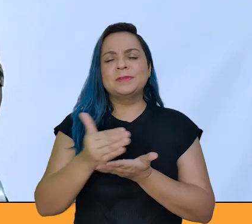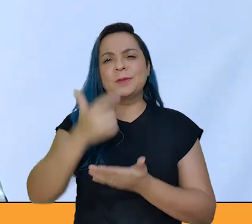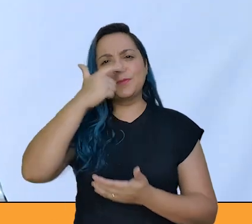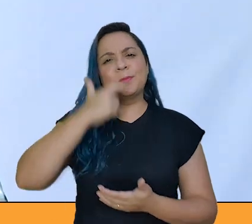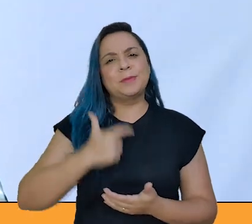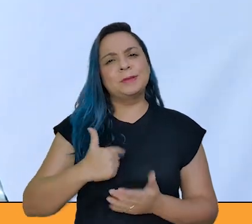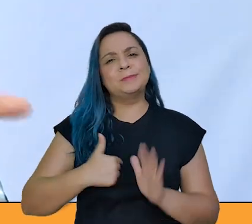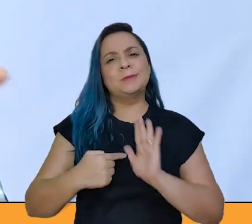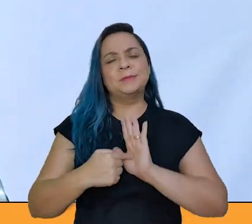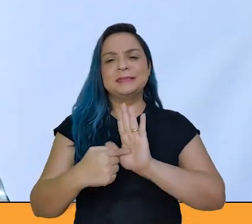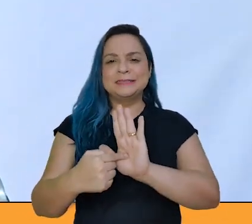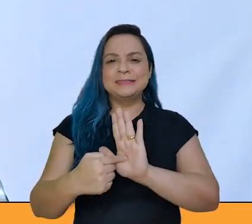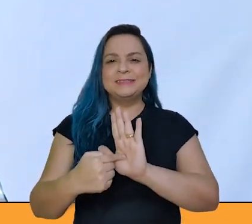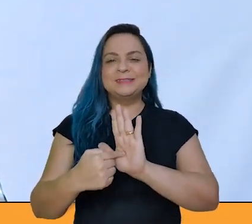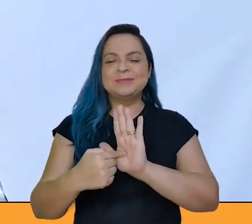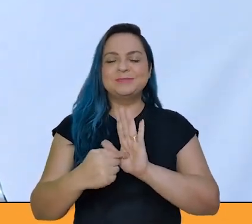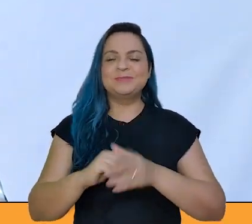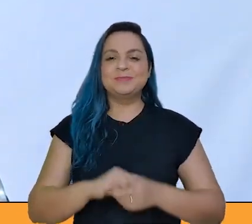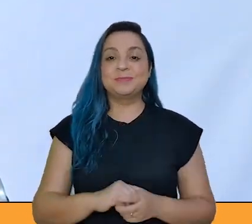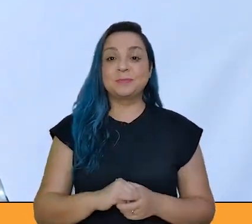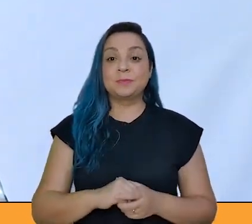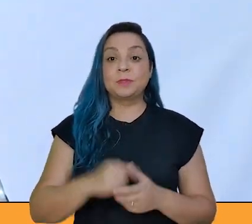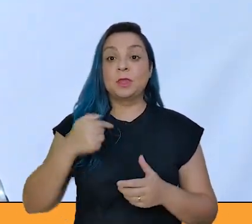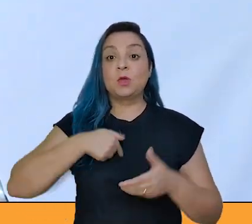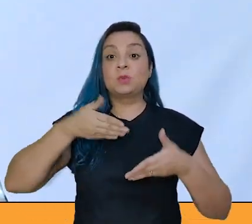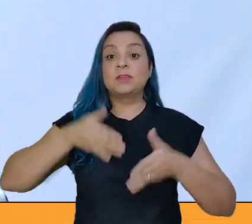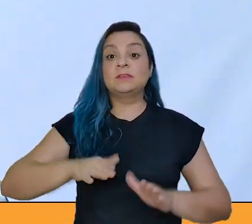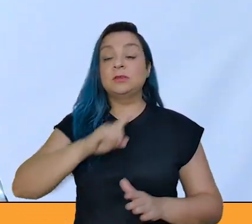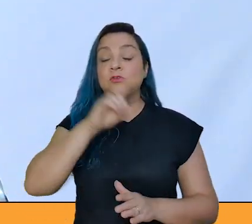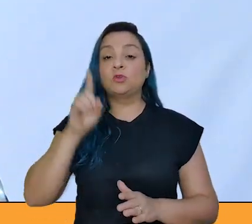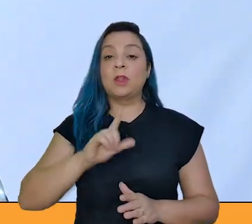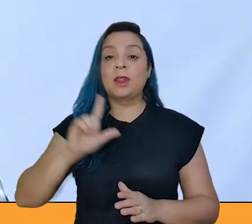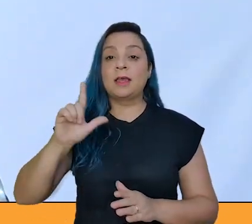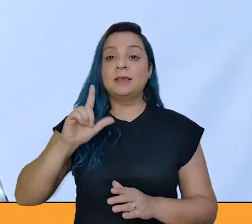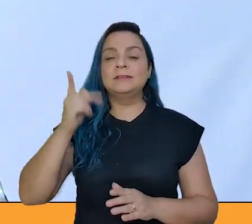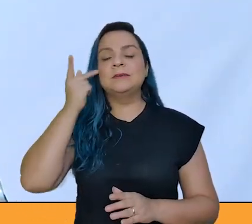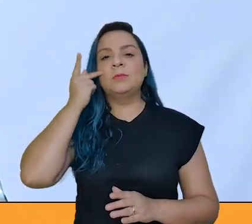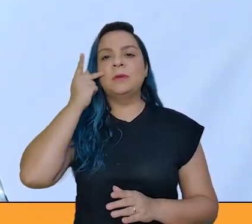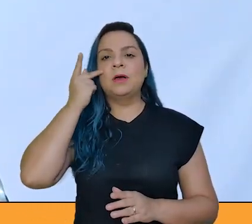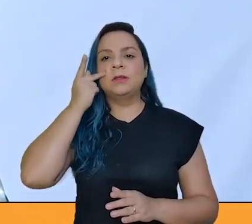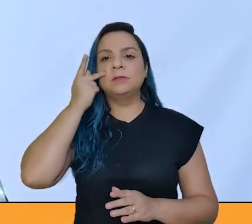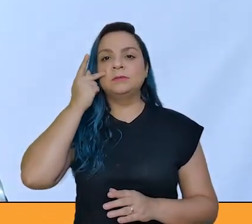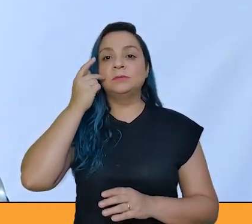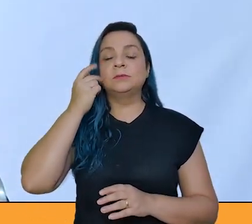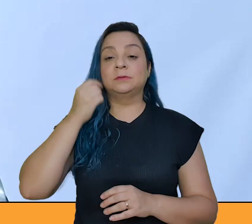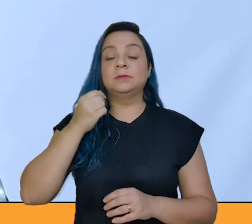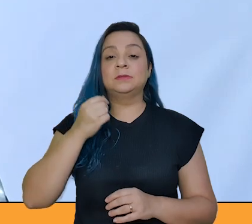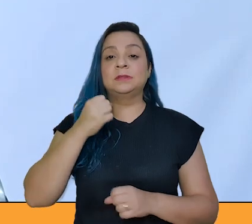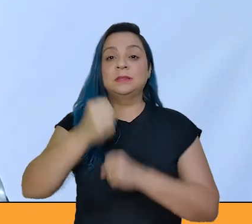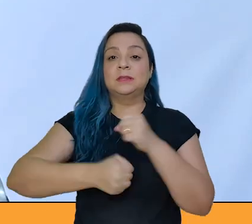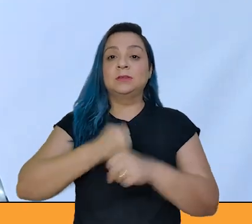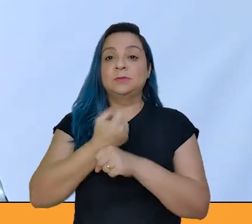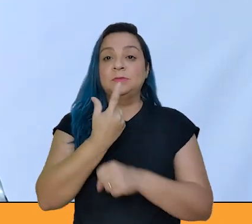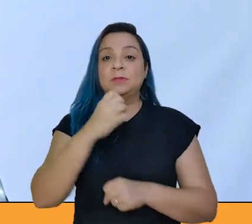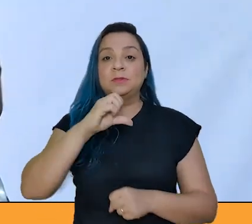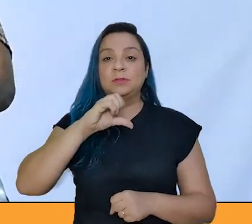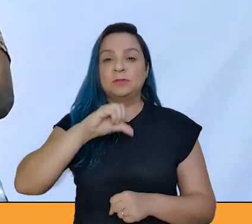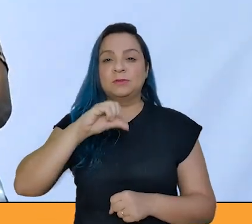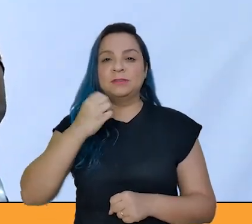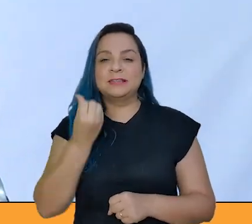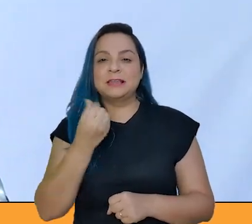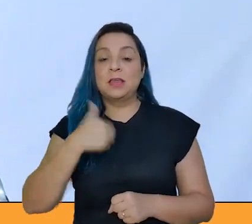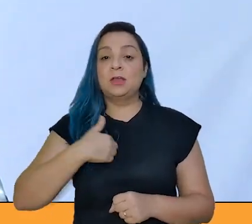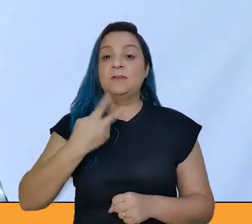Começando por mim, me apresentando um pouco mais. Eu nasci na Zona Leste de São Paulo, eu nasci em 96, tenho 28